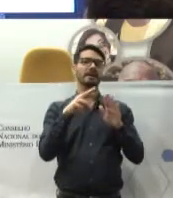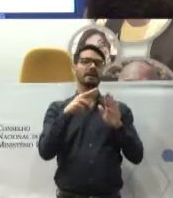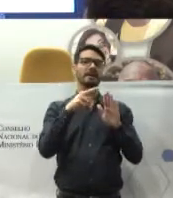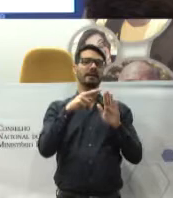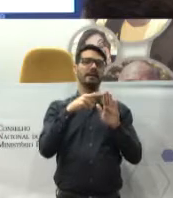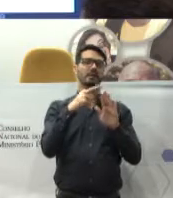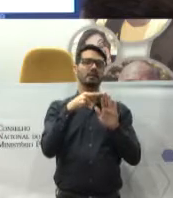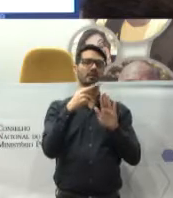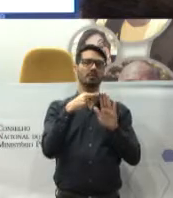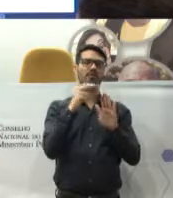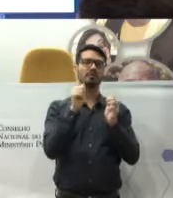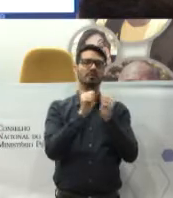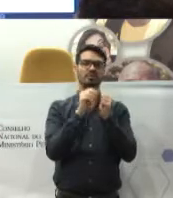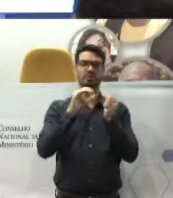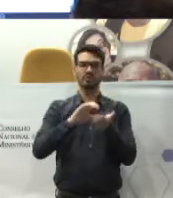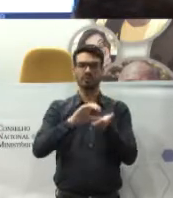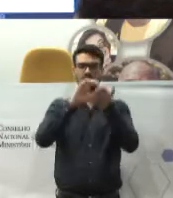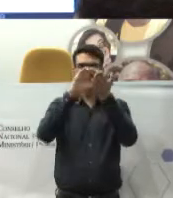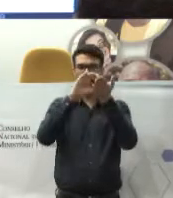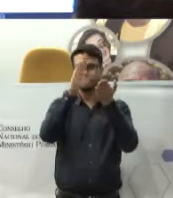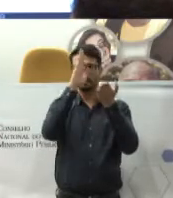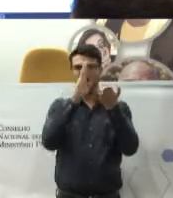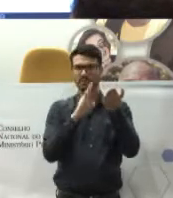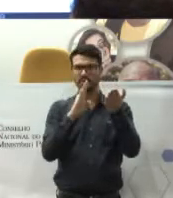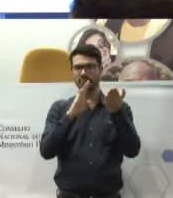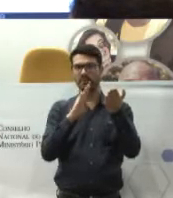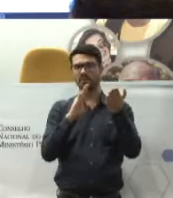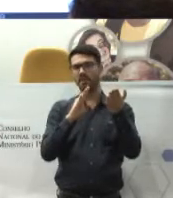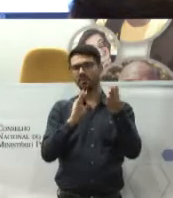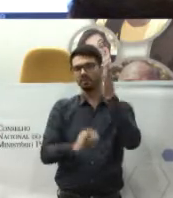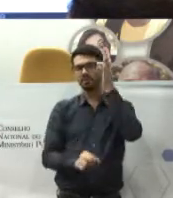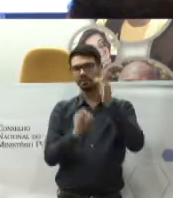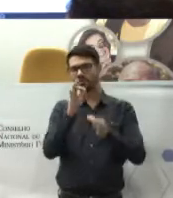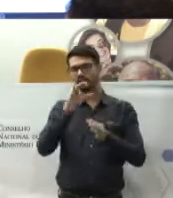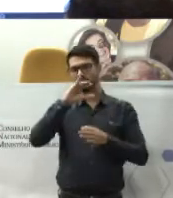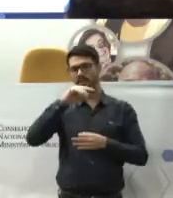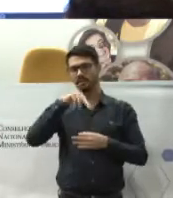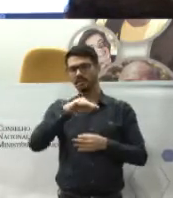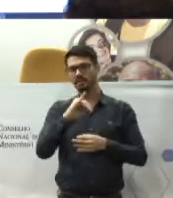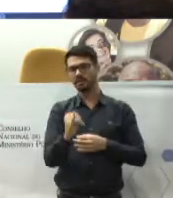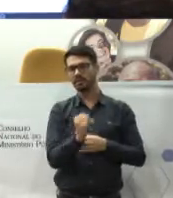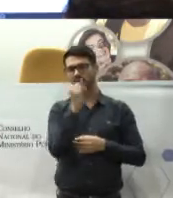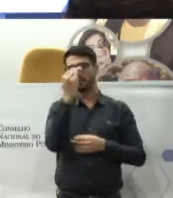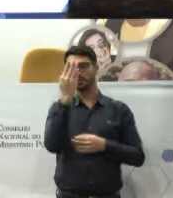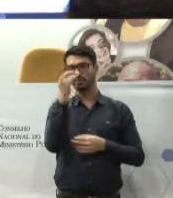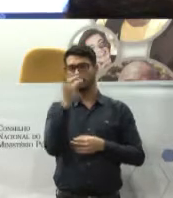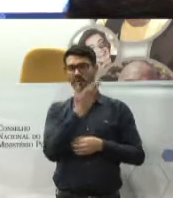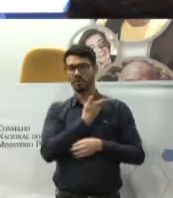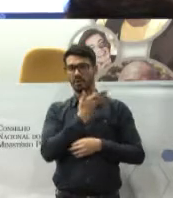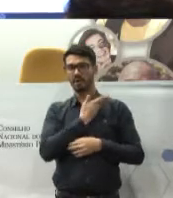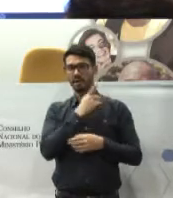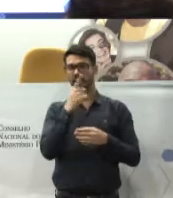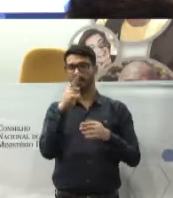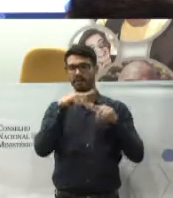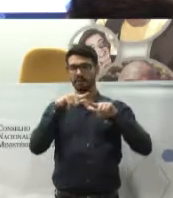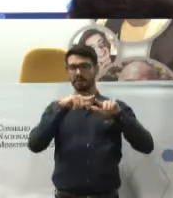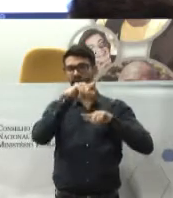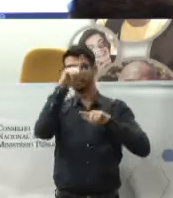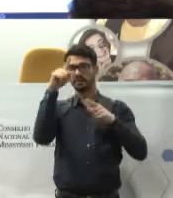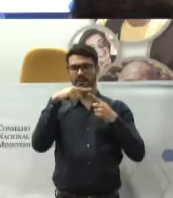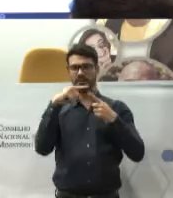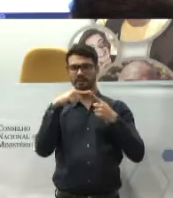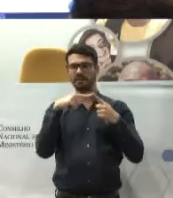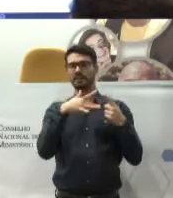CNJ. Mas nós sabemos isso na nossa comarca? O colega que atua lá no interior, que cumula